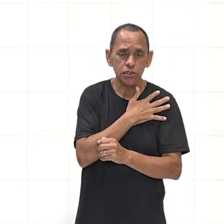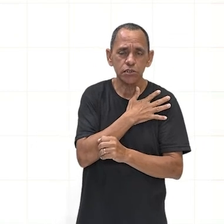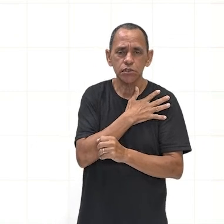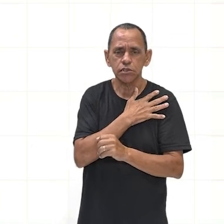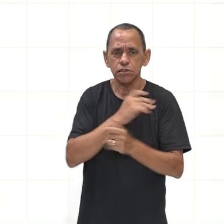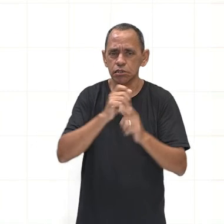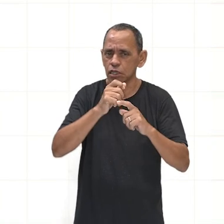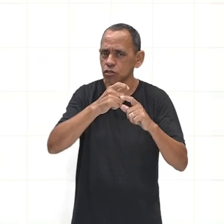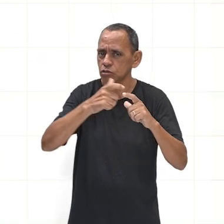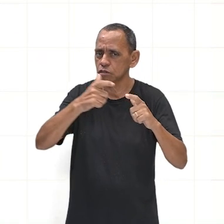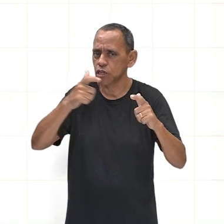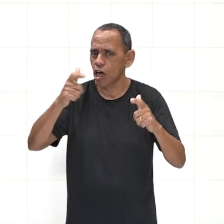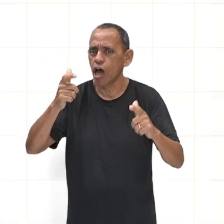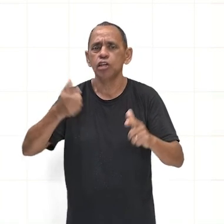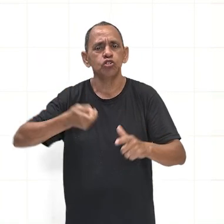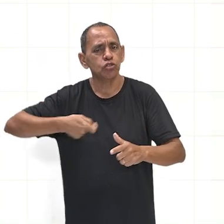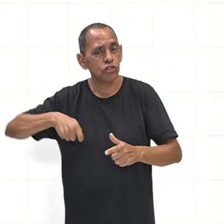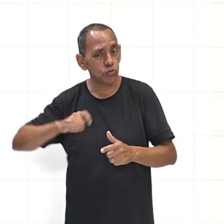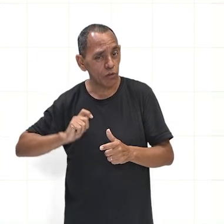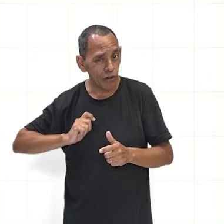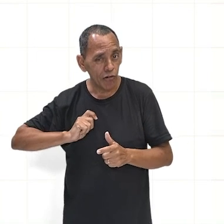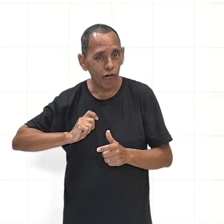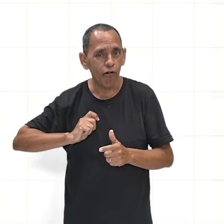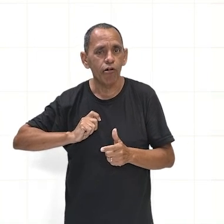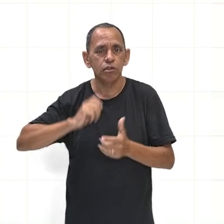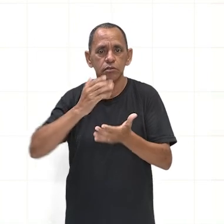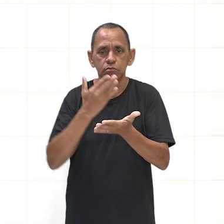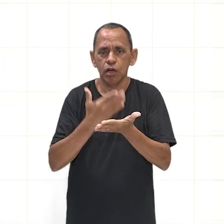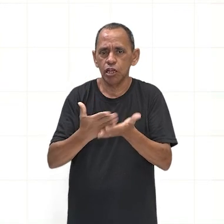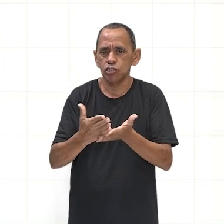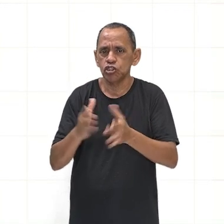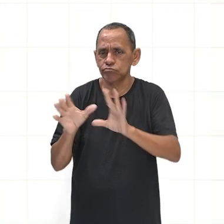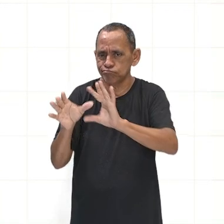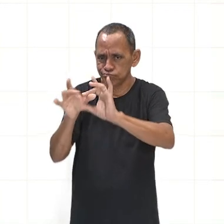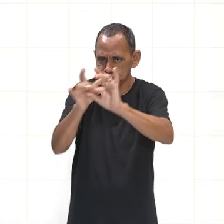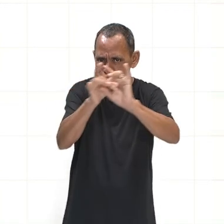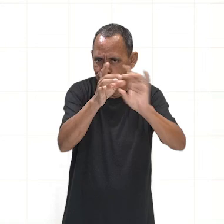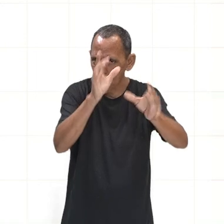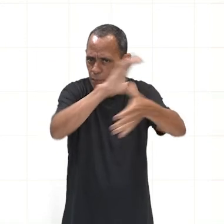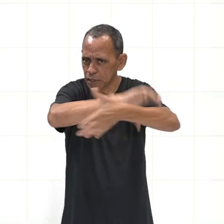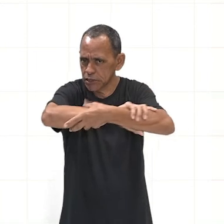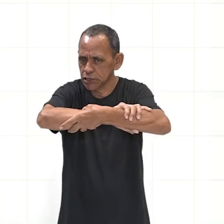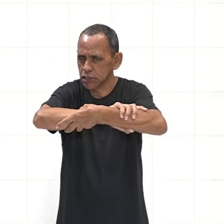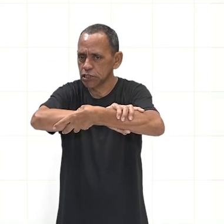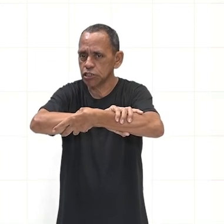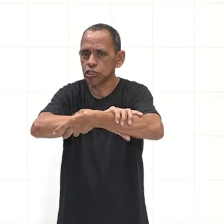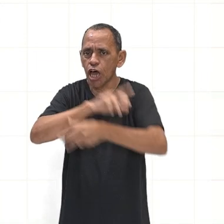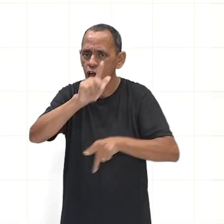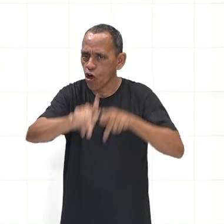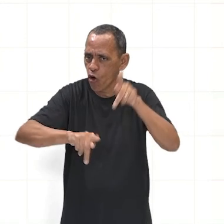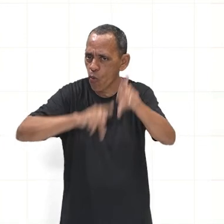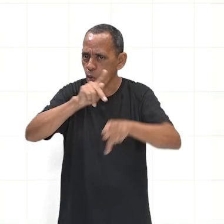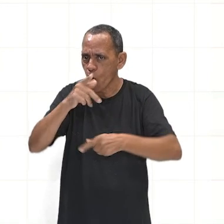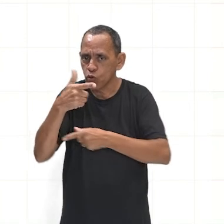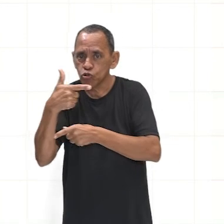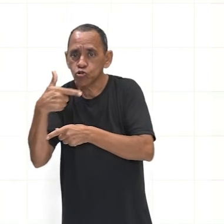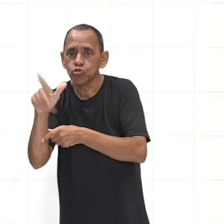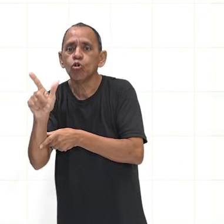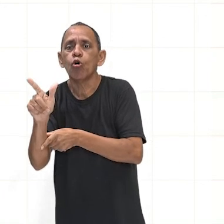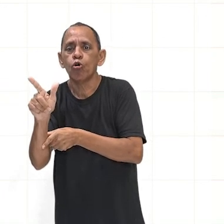Os espanhóis organizaram um grande exército a partir da aliança com outros povos e atacaram a cidade de